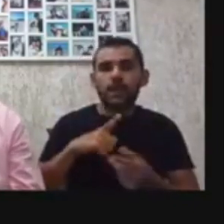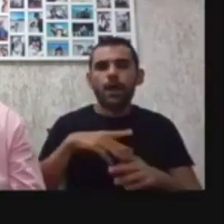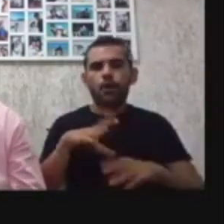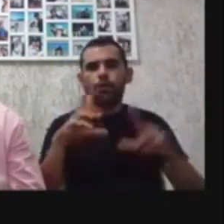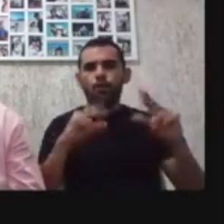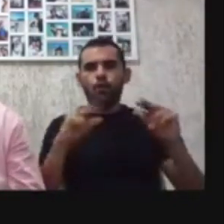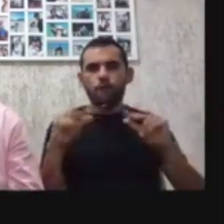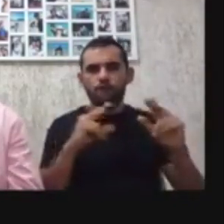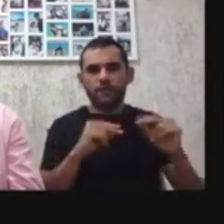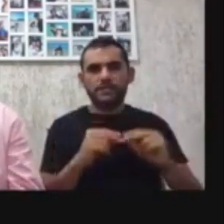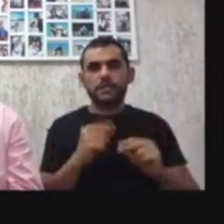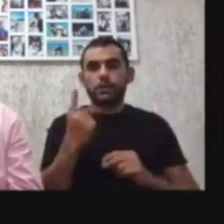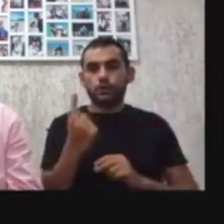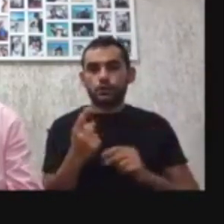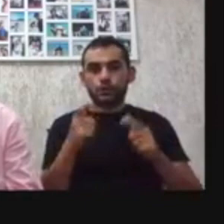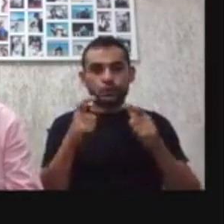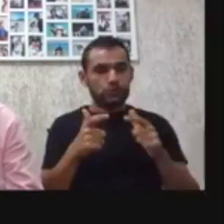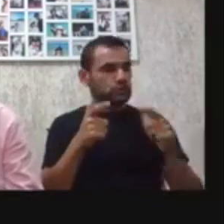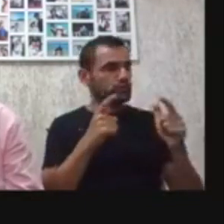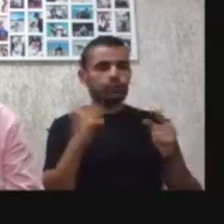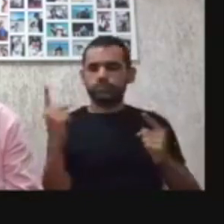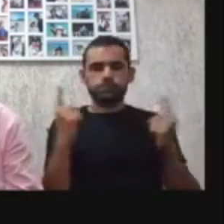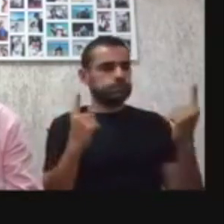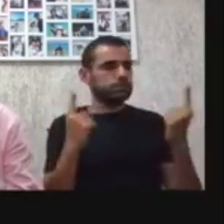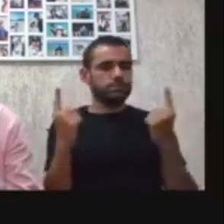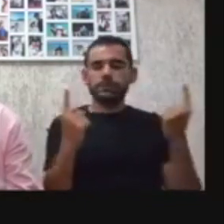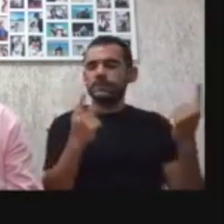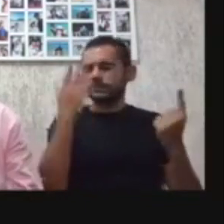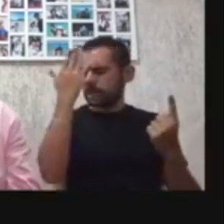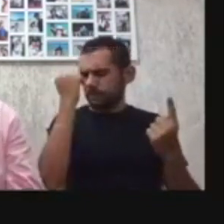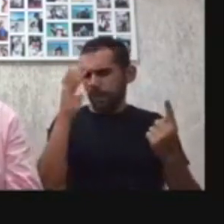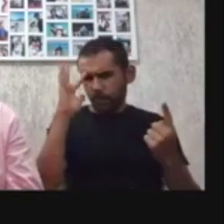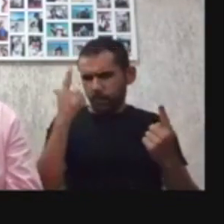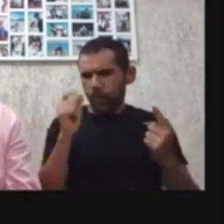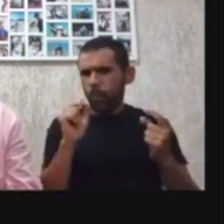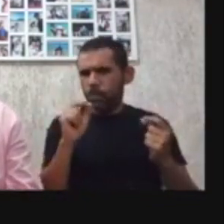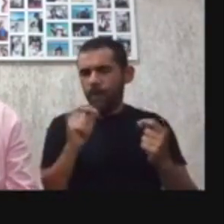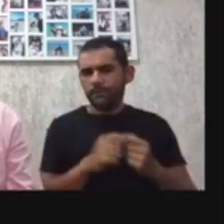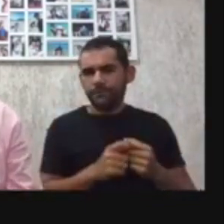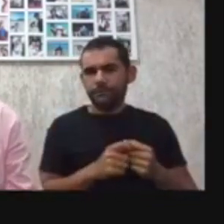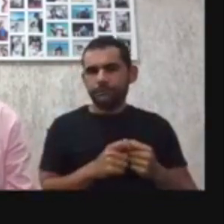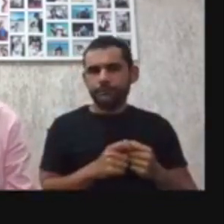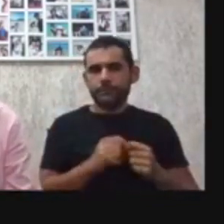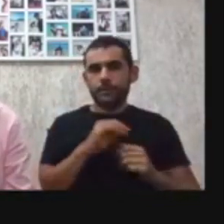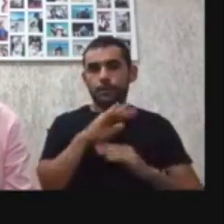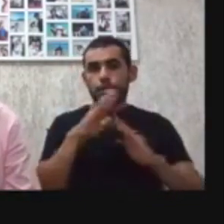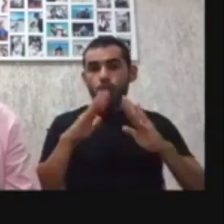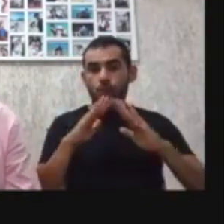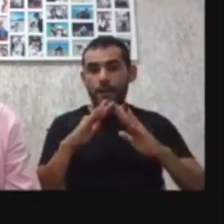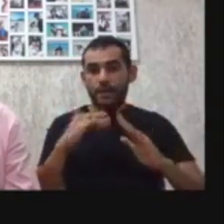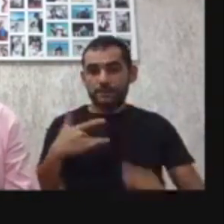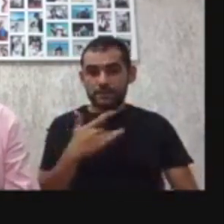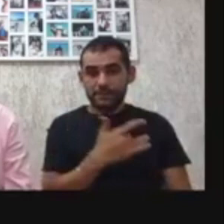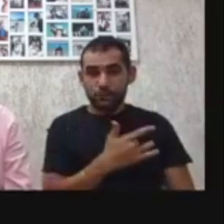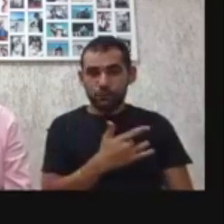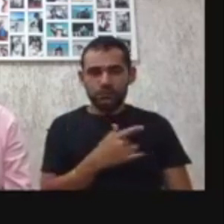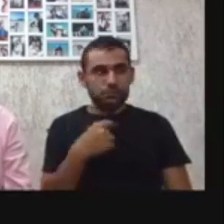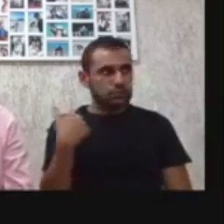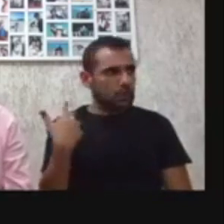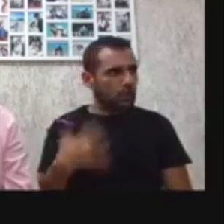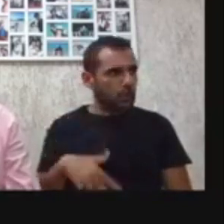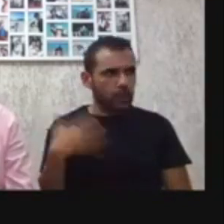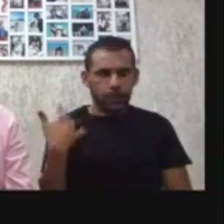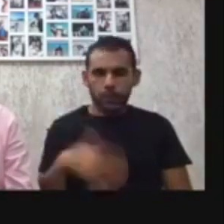gente tem que ouvir os dois lados, tem que saber o que está acontecendo. Sabe? Porque manter uma casa de saúde, Adriano, é muito